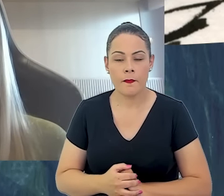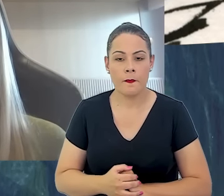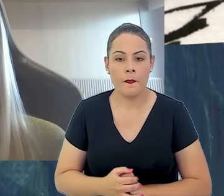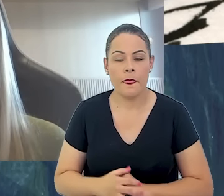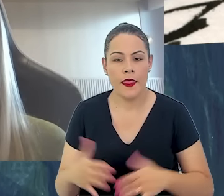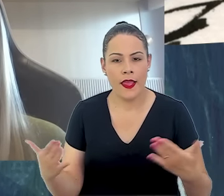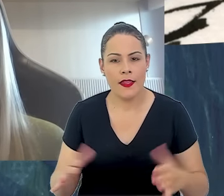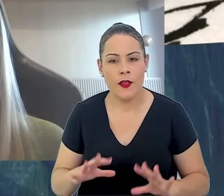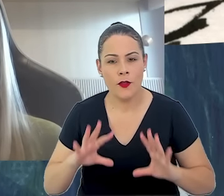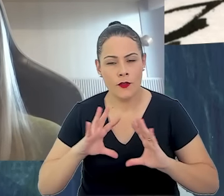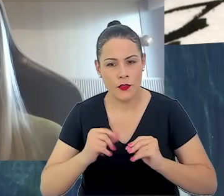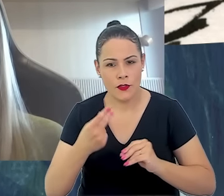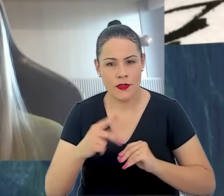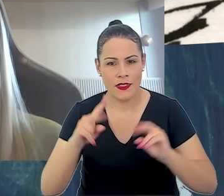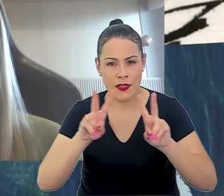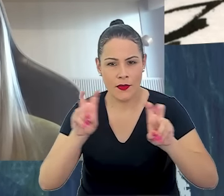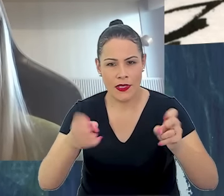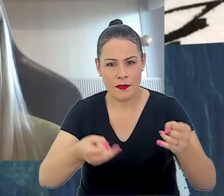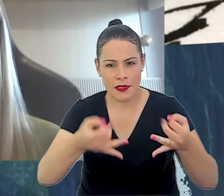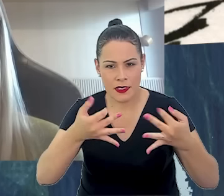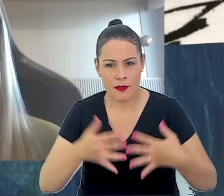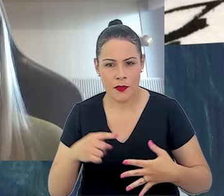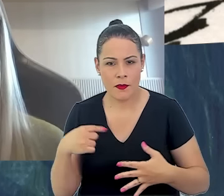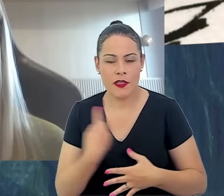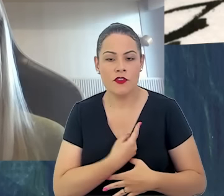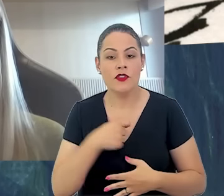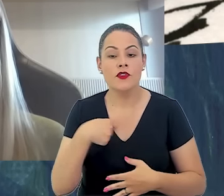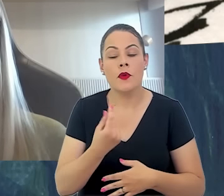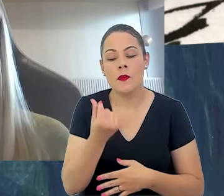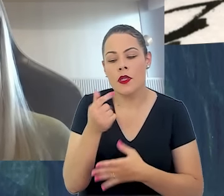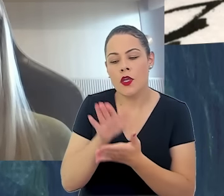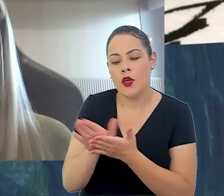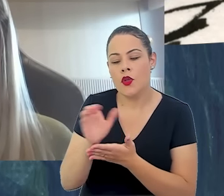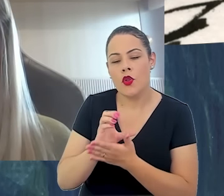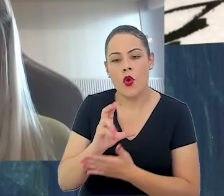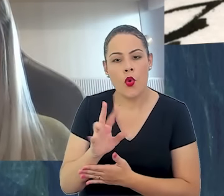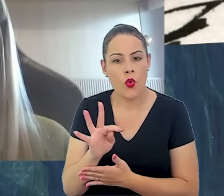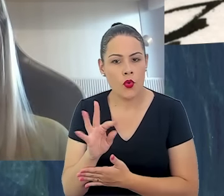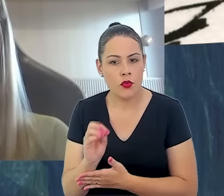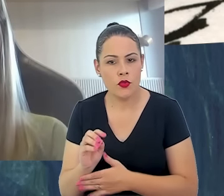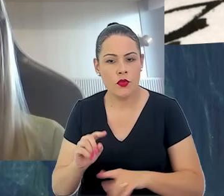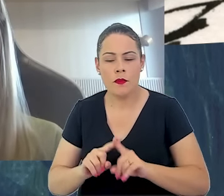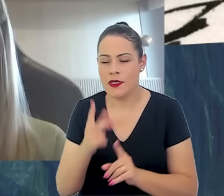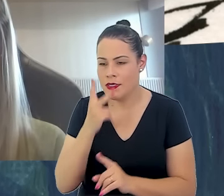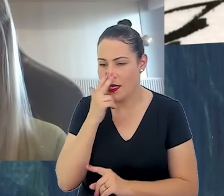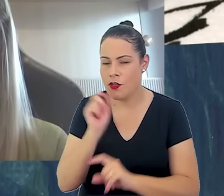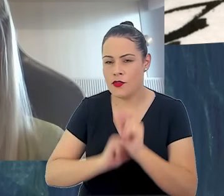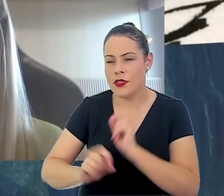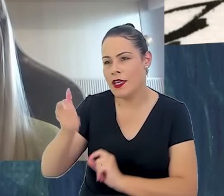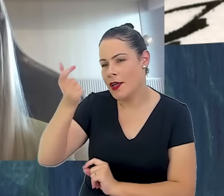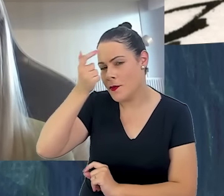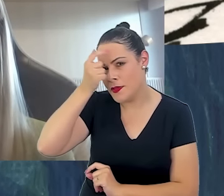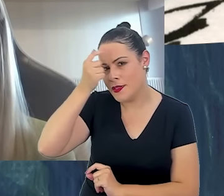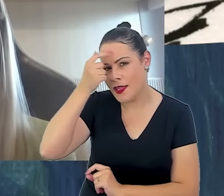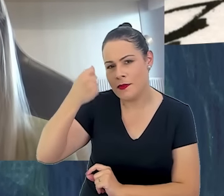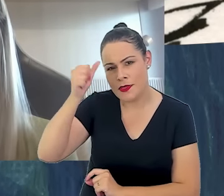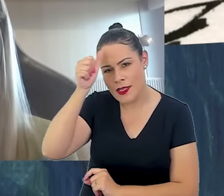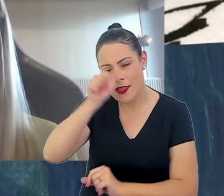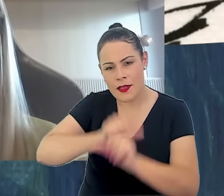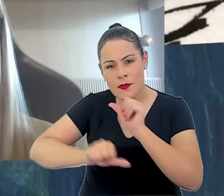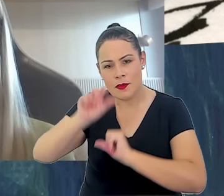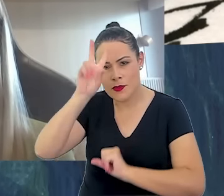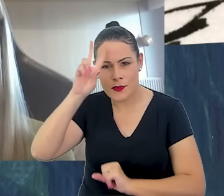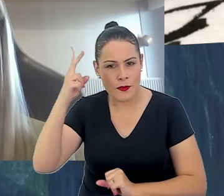Essa questão que você trouxe do custo, né? Mas isso eu acho que é uma mentalidade que